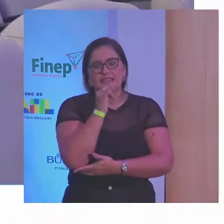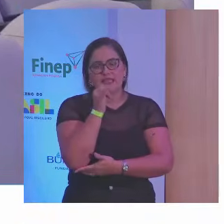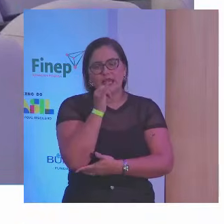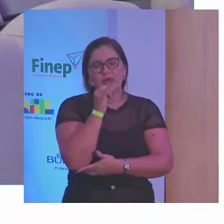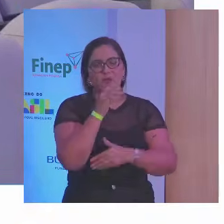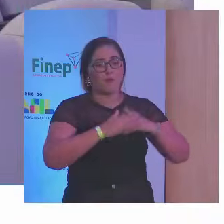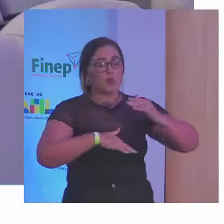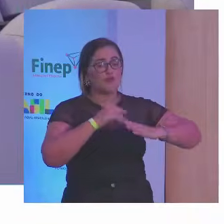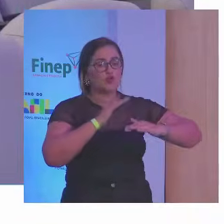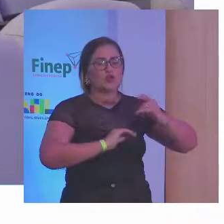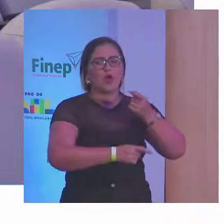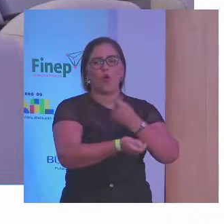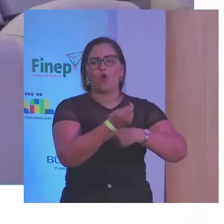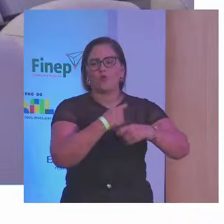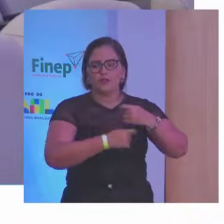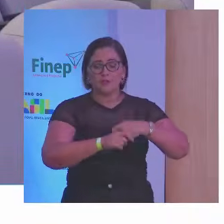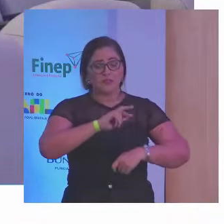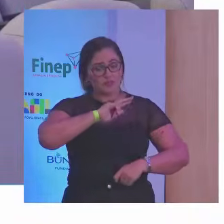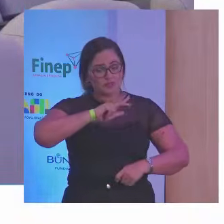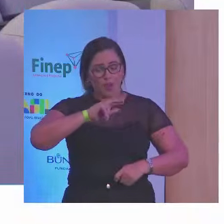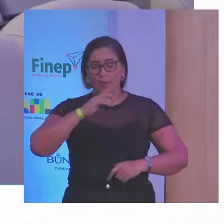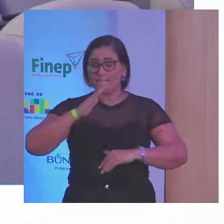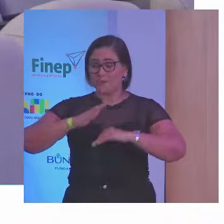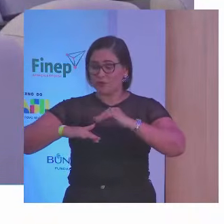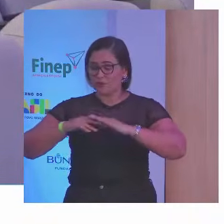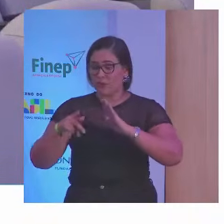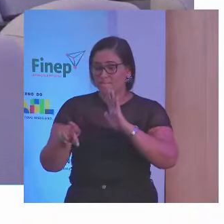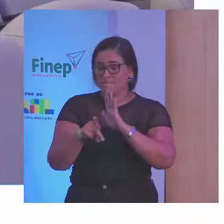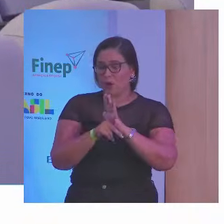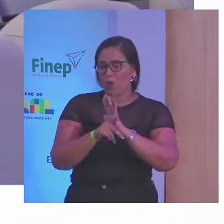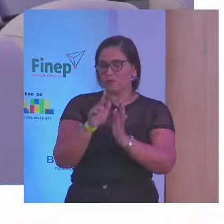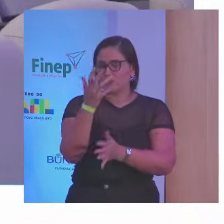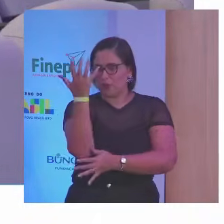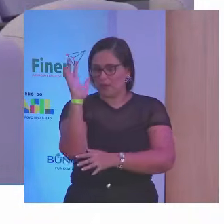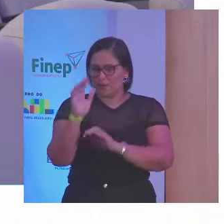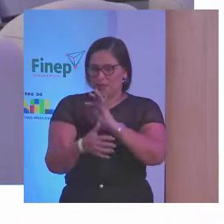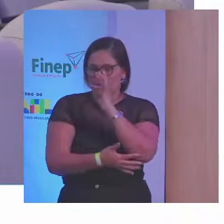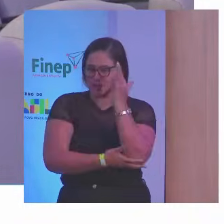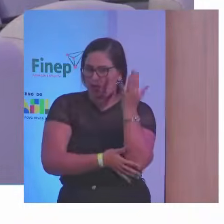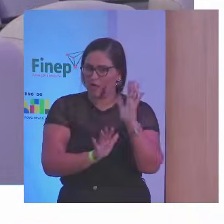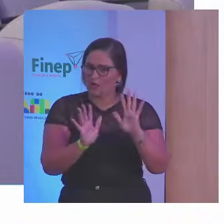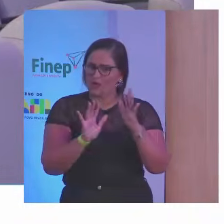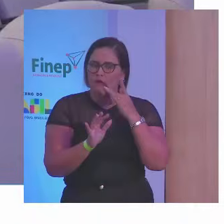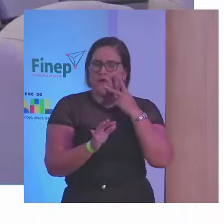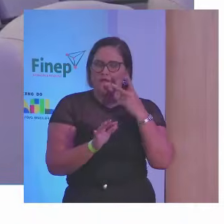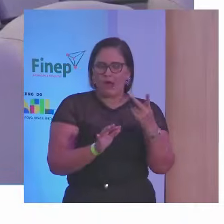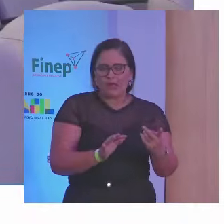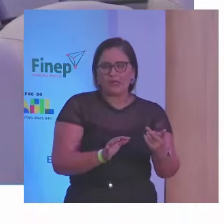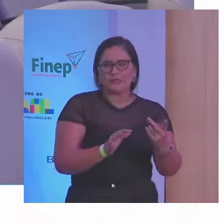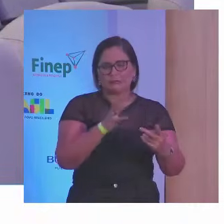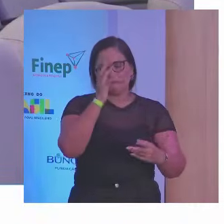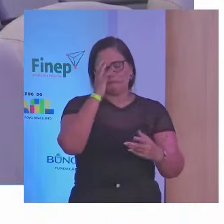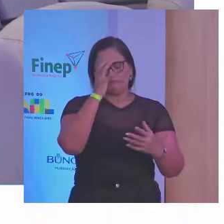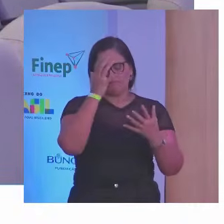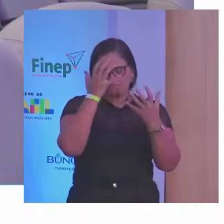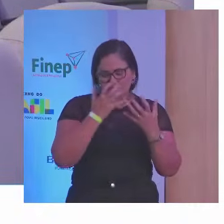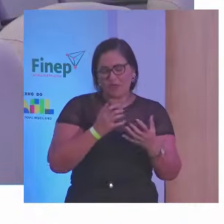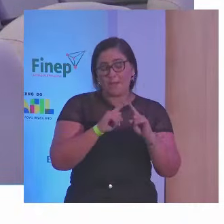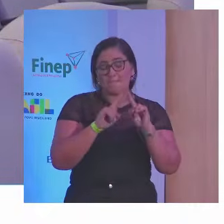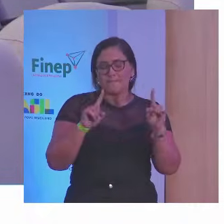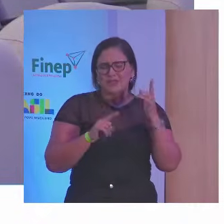não é necessariamente da área ambiental. Então, assim, não querendo ser totalmente tecnocrata, mas eu acho